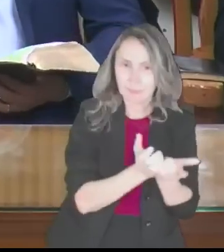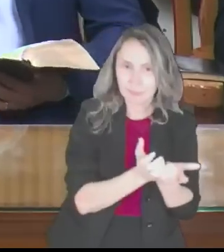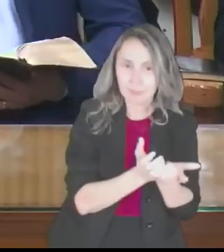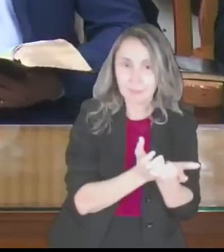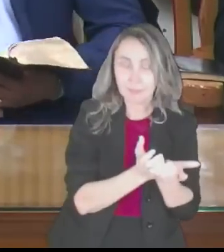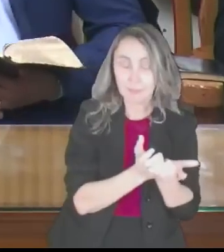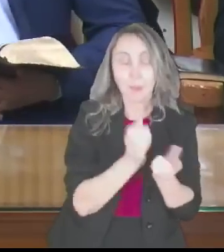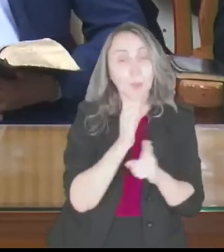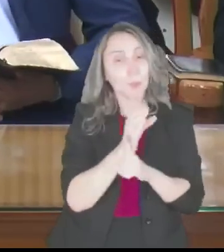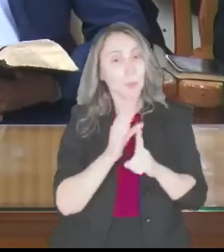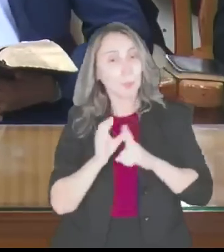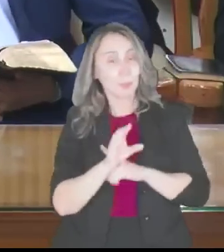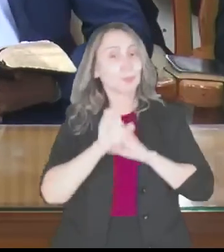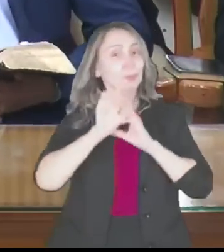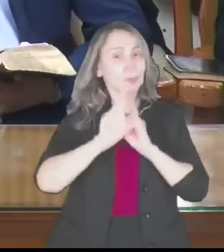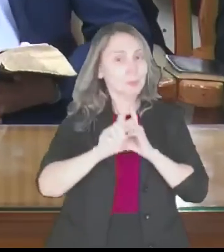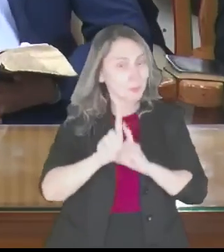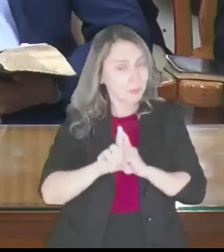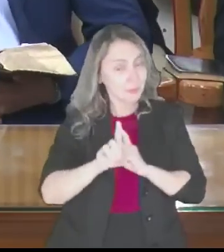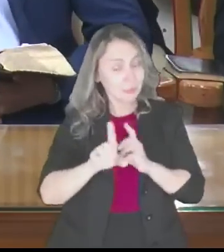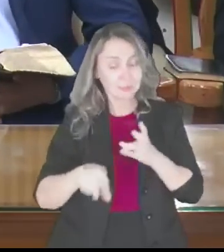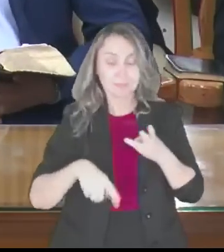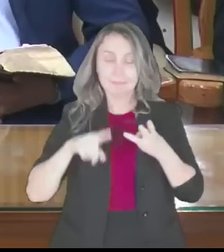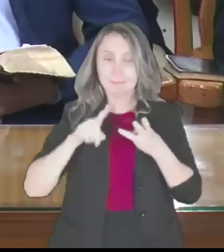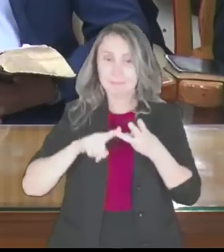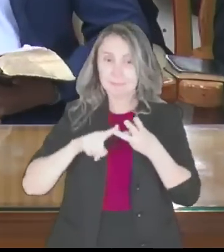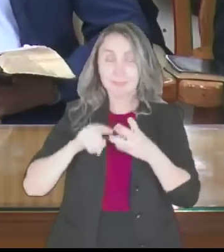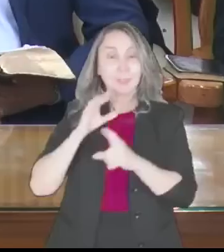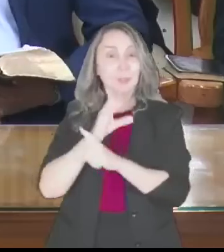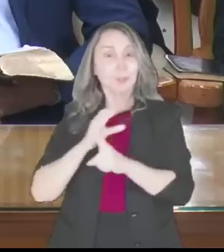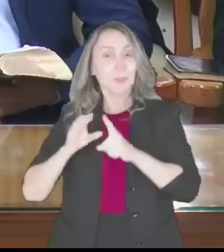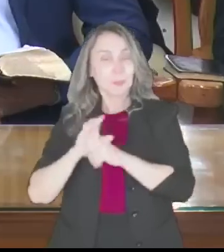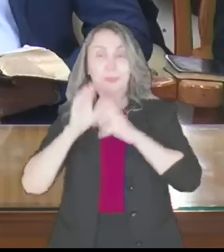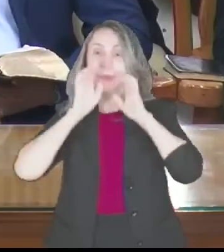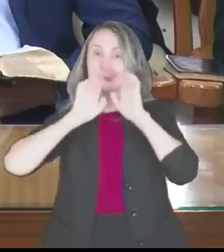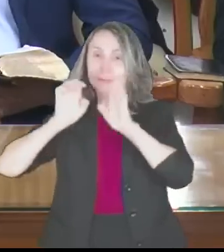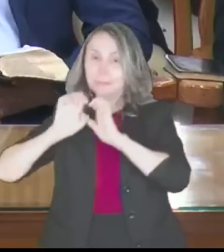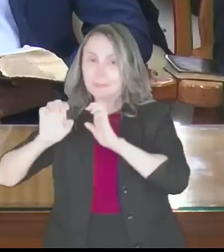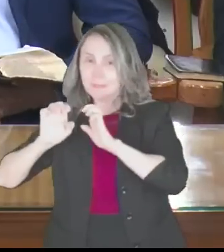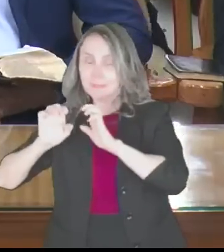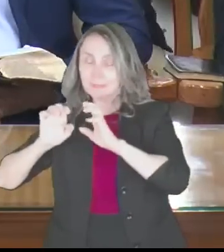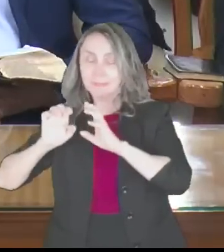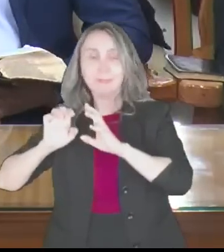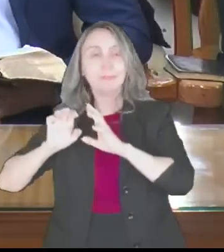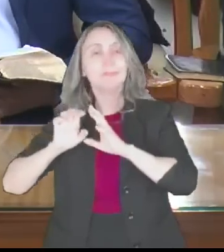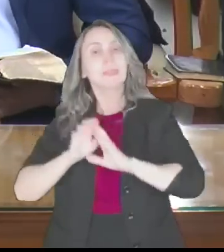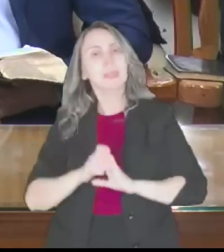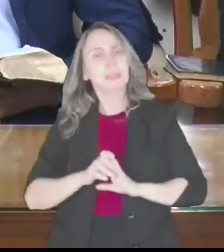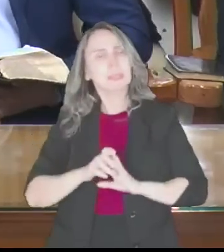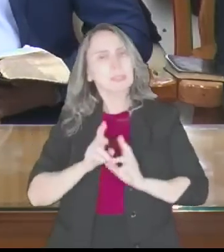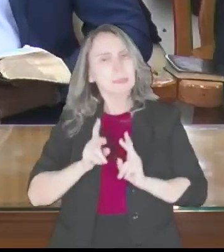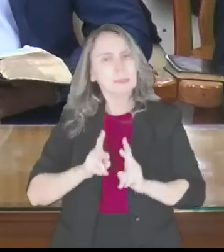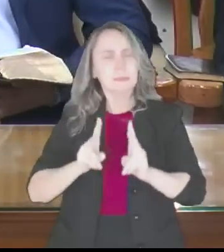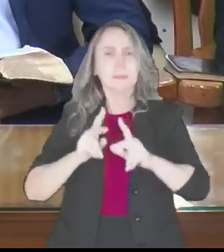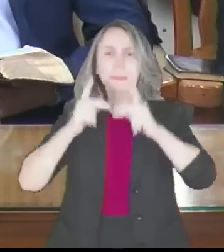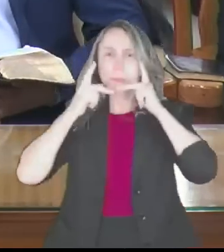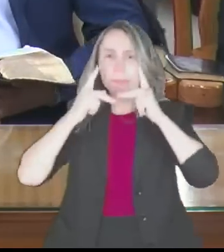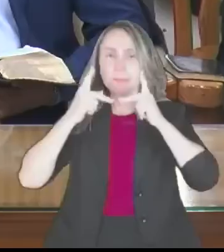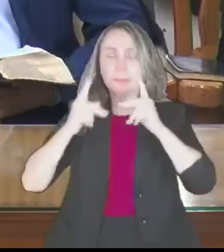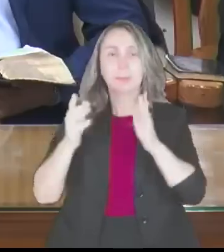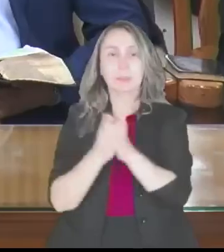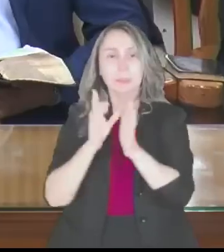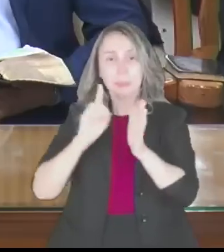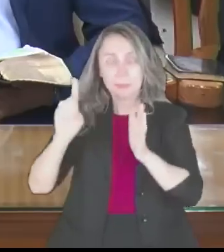no culto de doutrina, nós aprendemos no culto de evangelização. Toda vez que se prega a Bíblia, nós